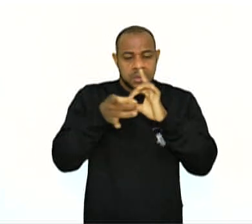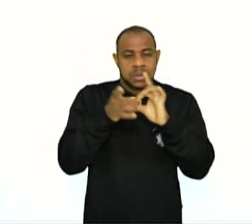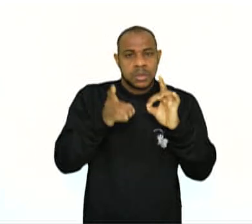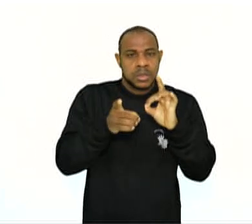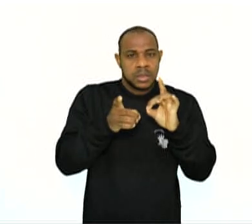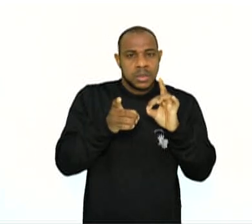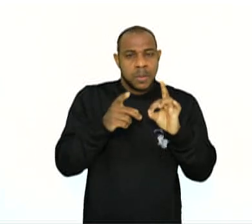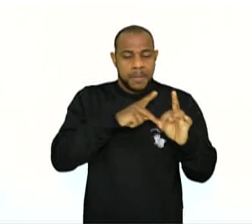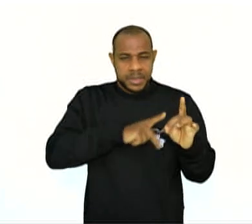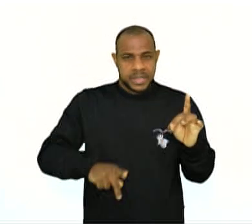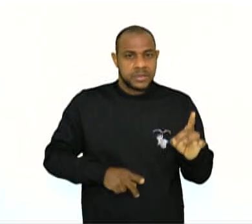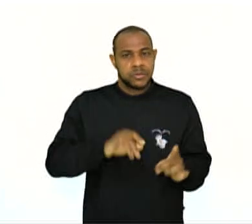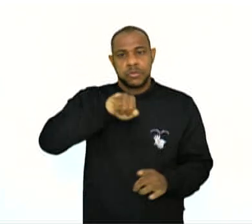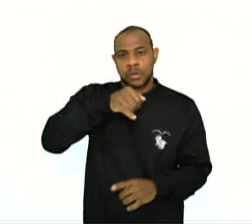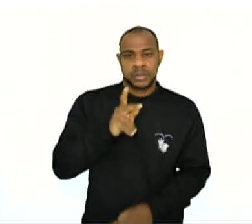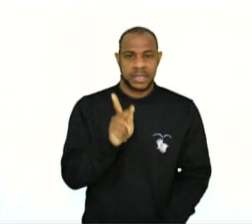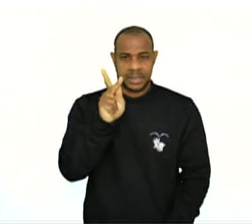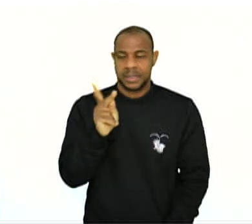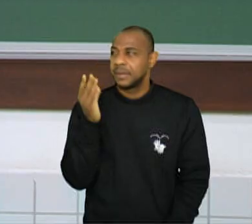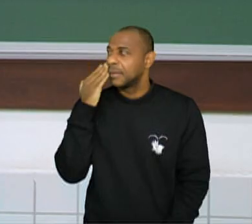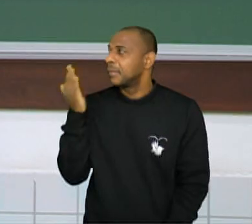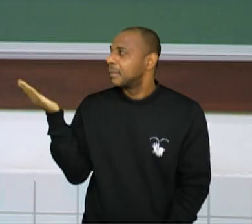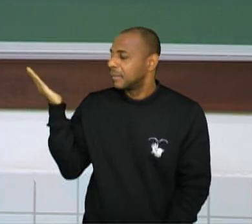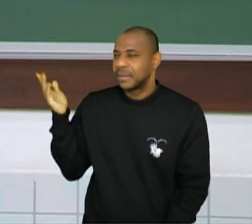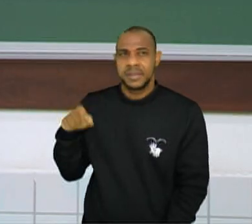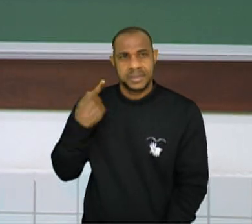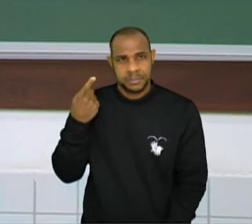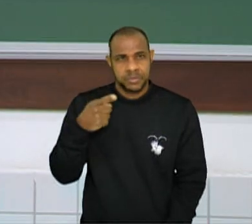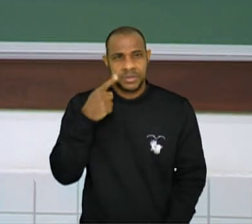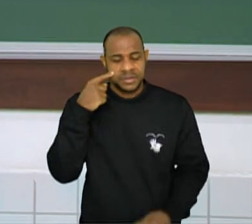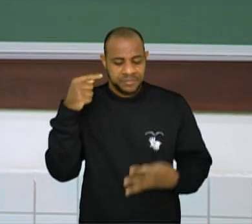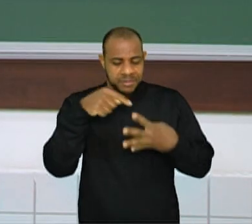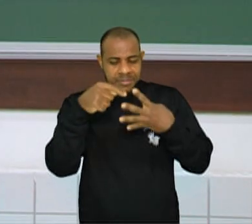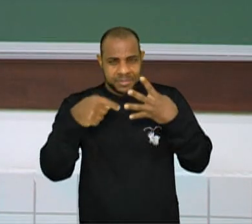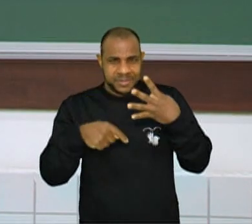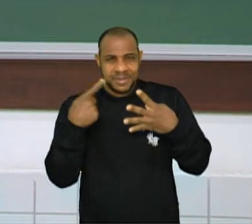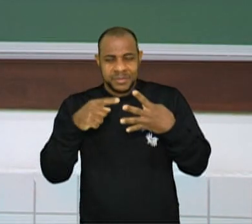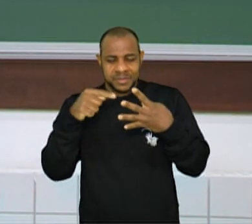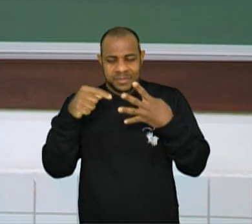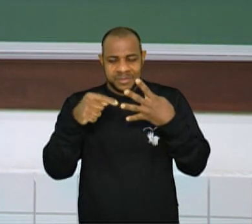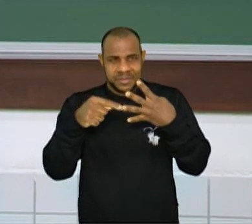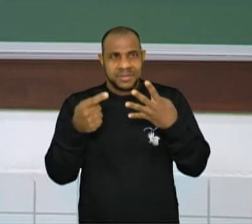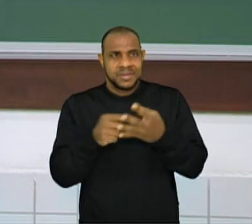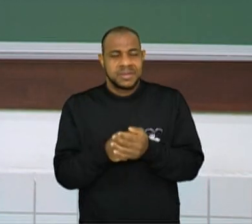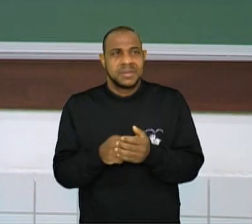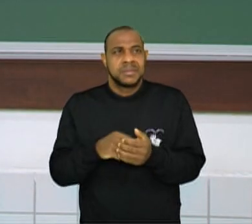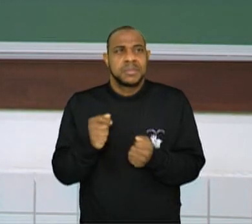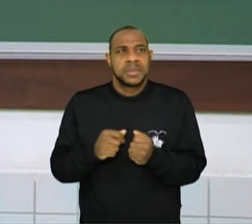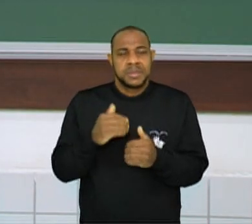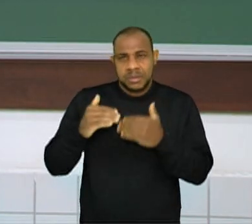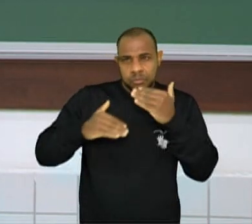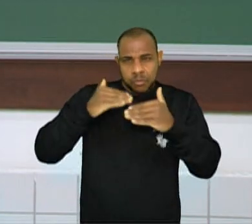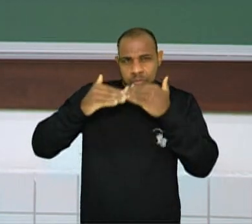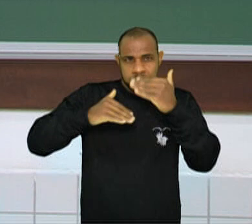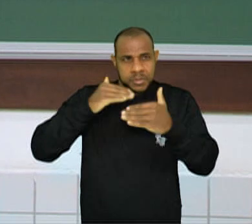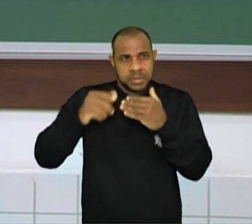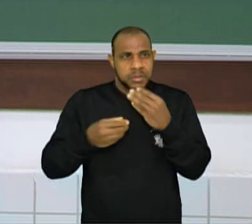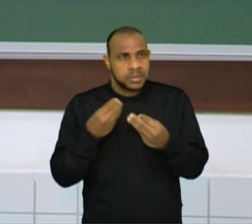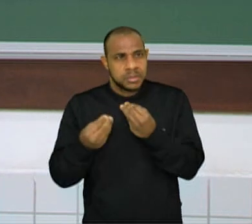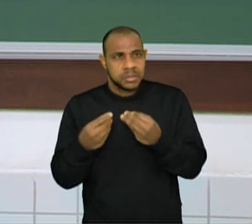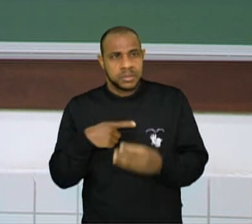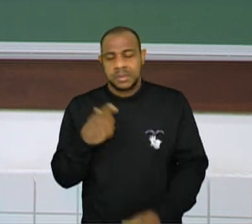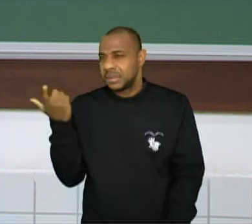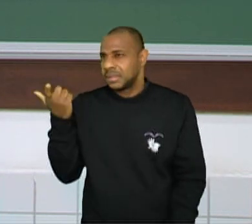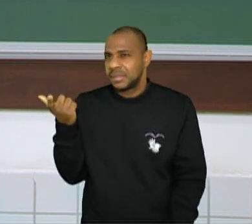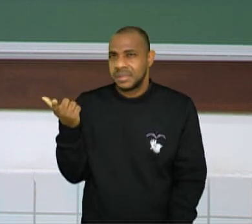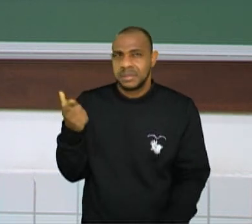figura que tem que passar pela tua cabeça. Depois você analisa o resto da questão. Pode se associar desenvolvimentismo com esse